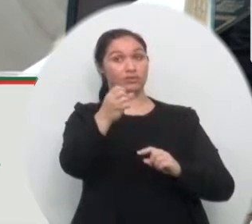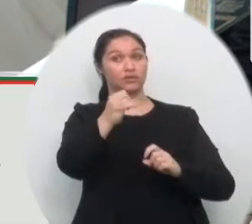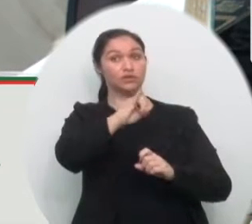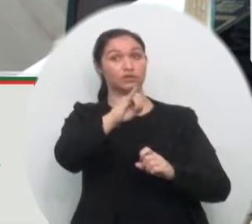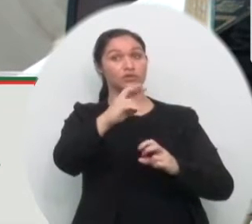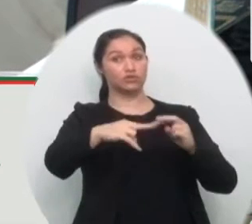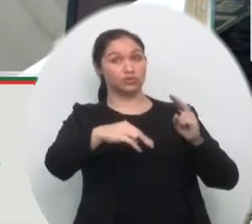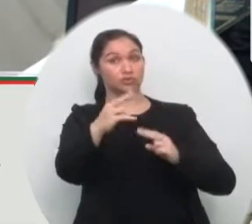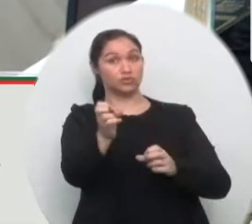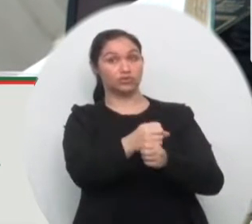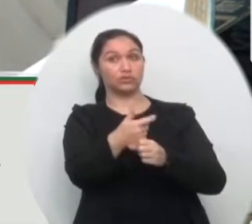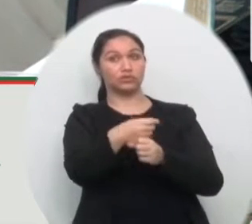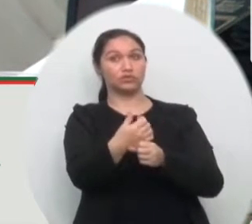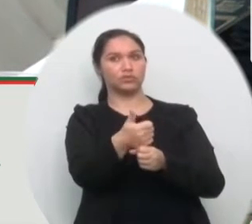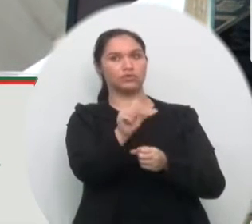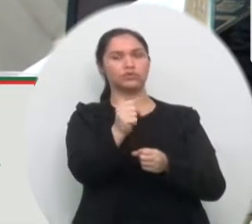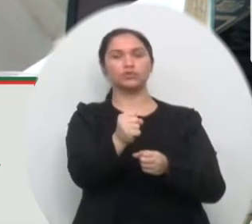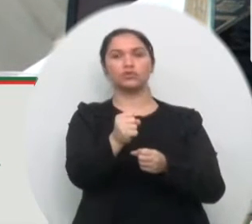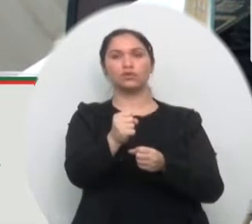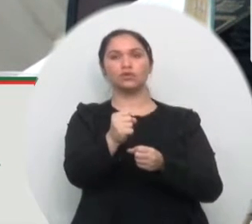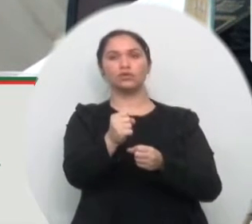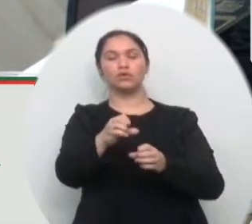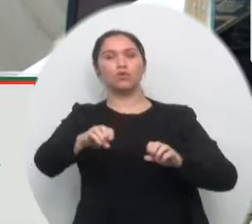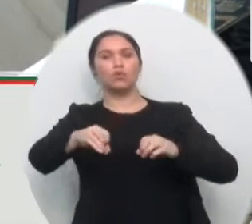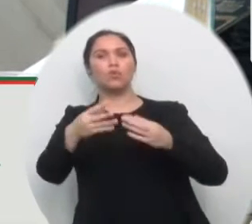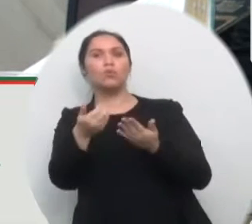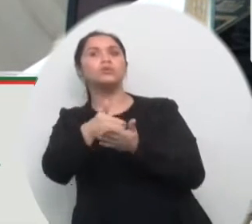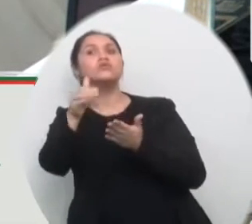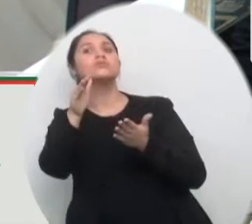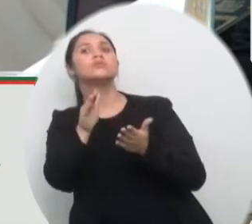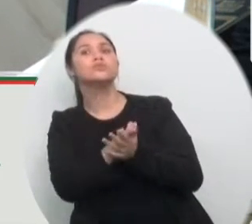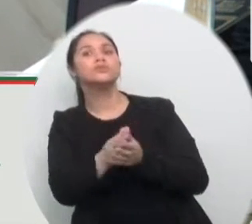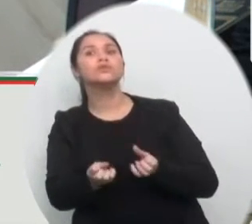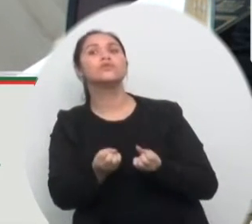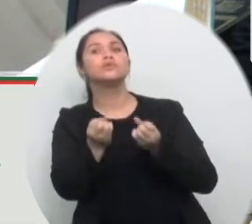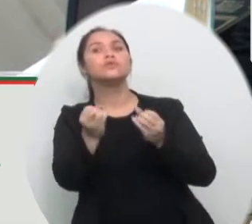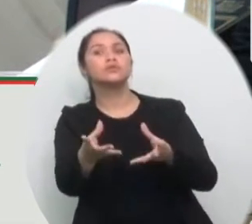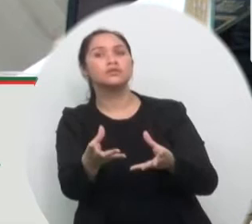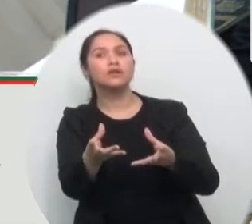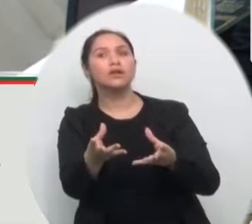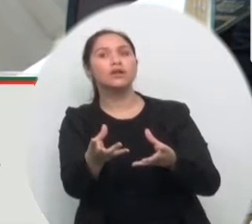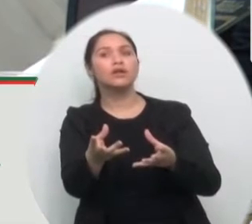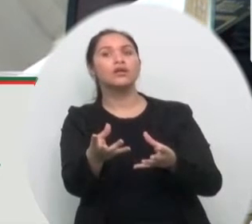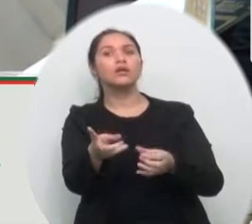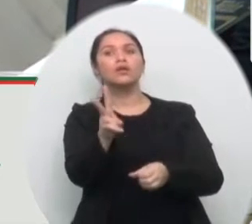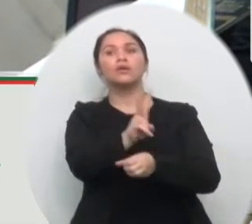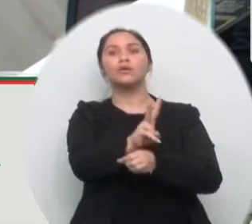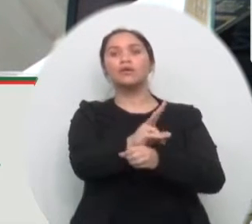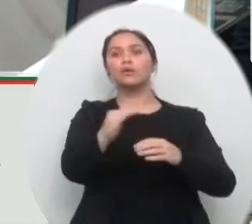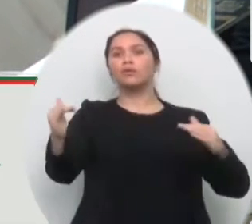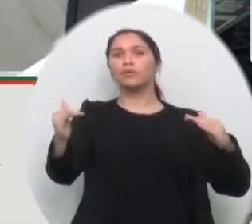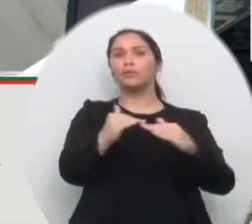foram aplicadas pelos agentes de trânsito? Quantas multas foram aplicadas pelo sistema eletrônico?